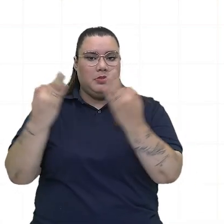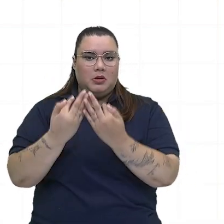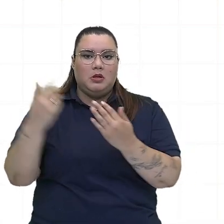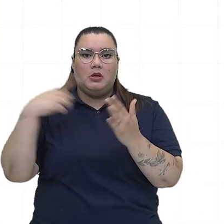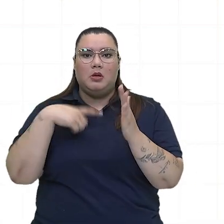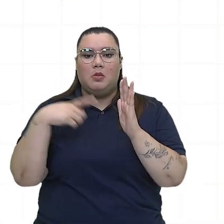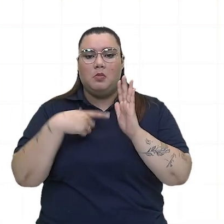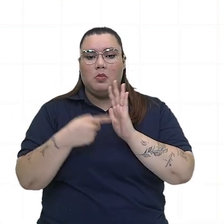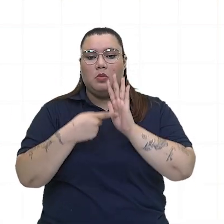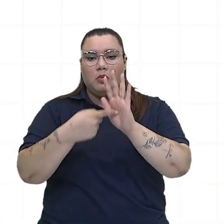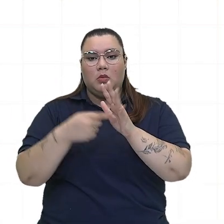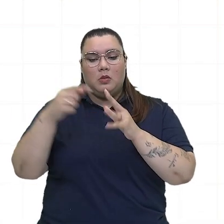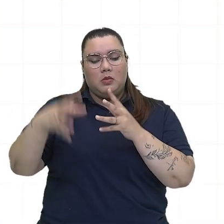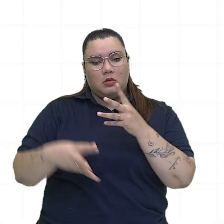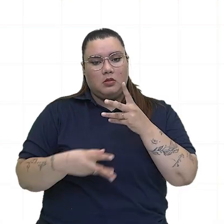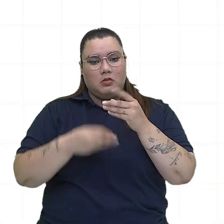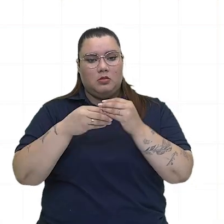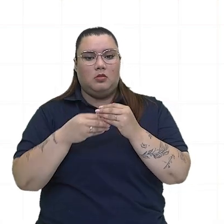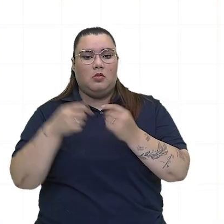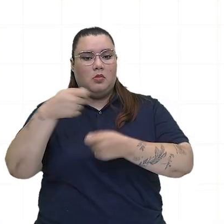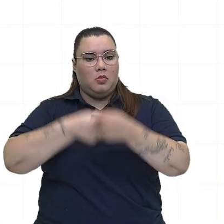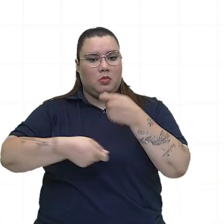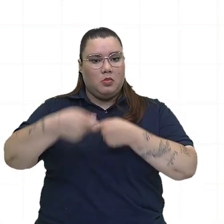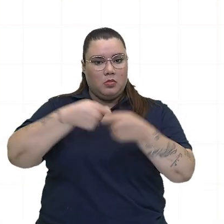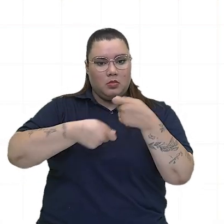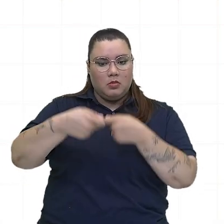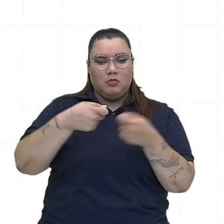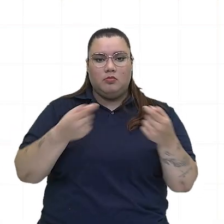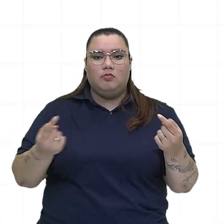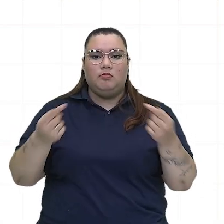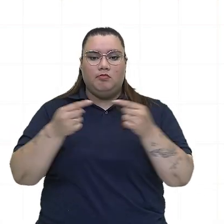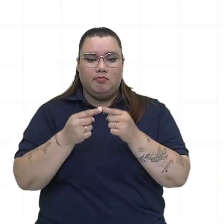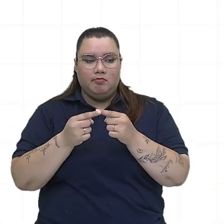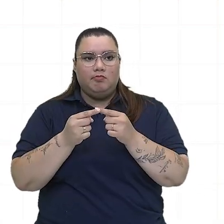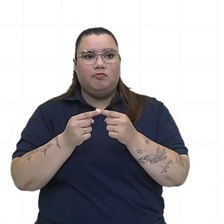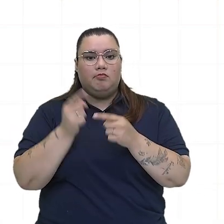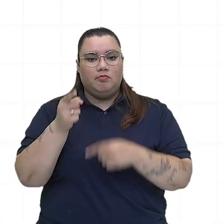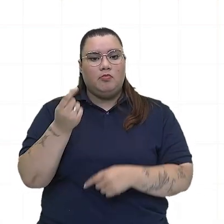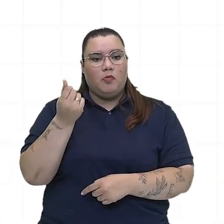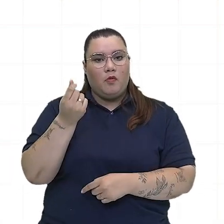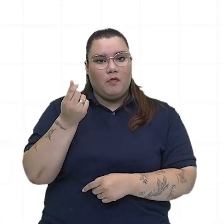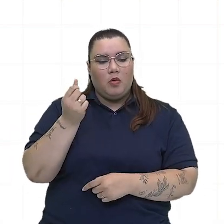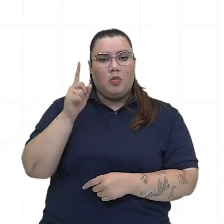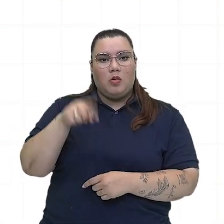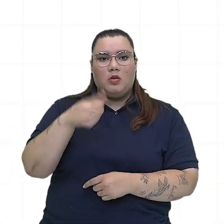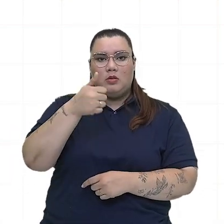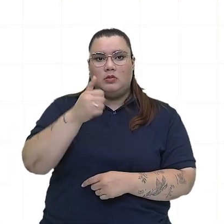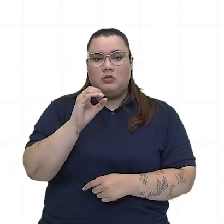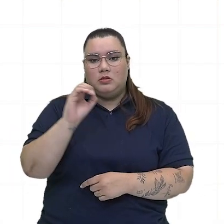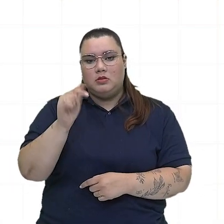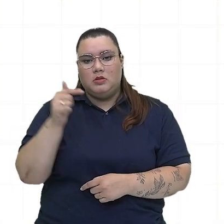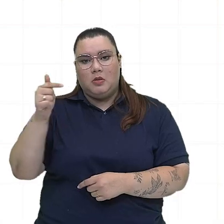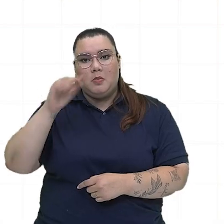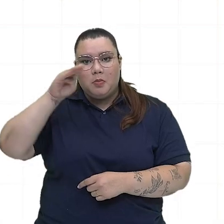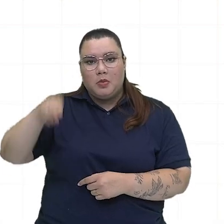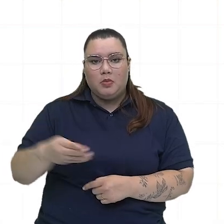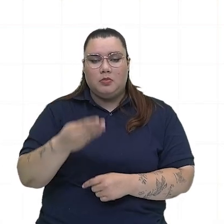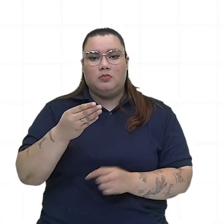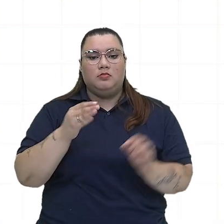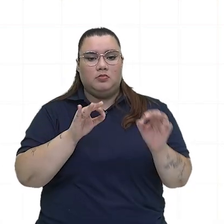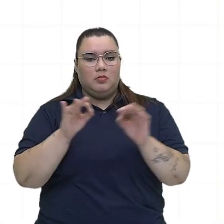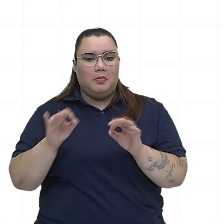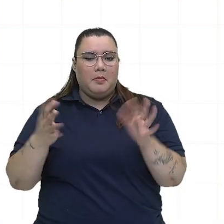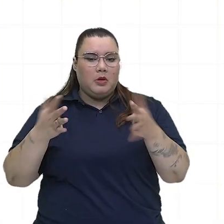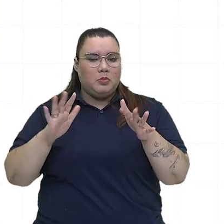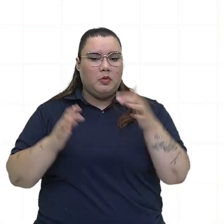veio aí contribuir para a economia com esse valor de cerca de 107 bilhões, o equivalente